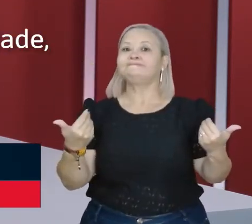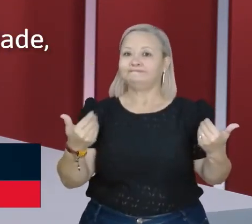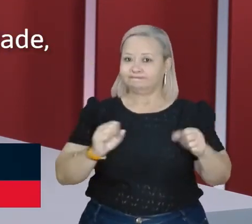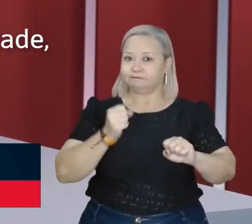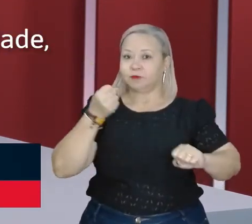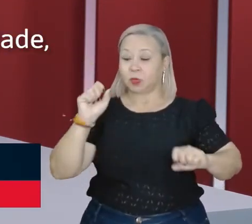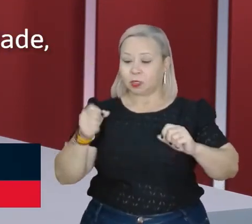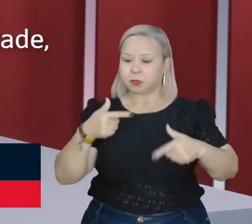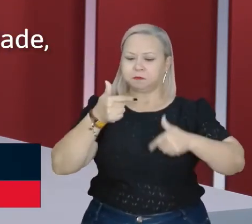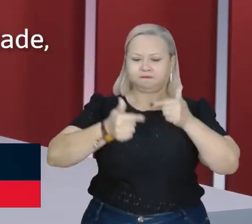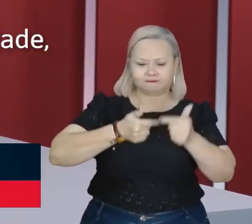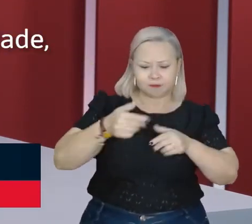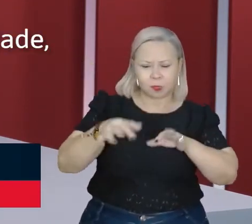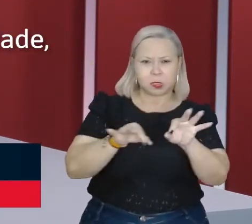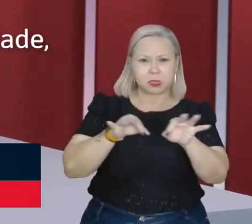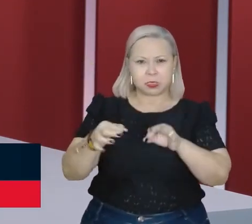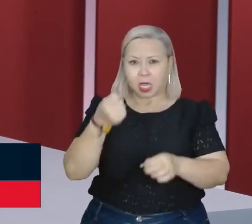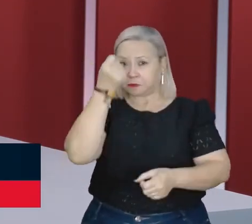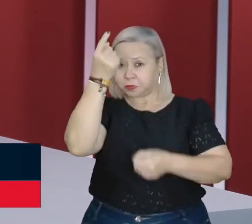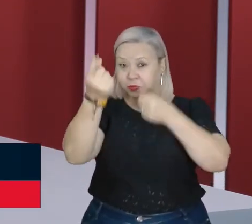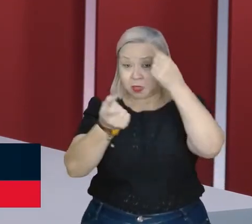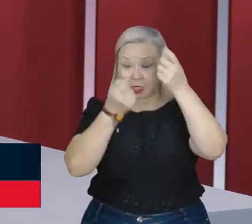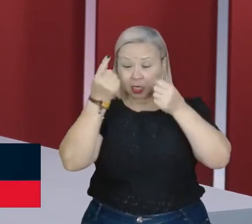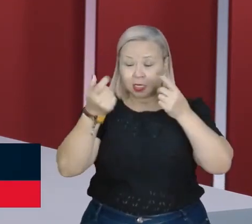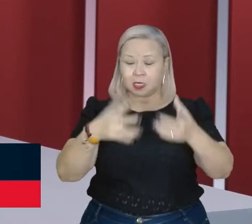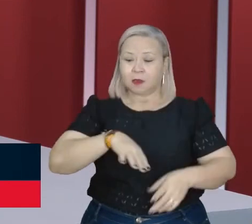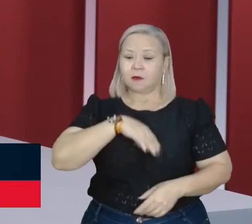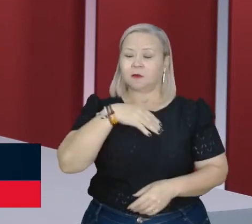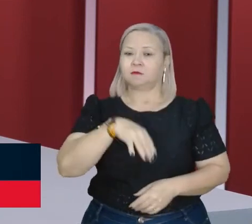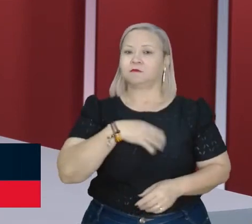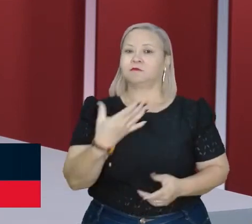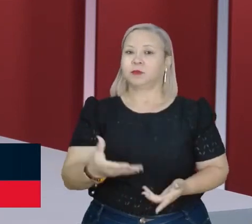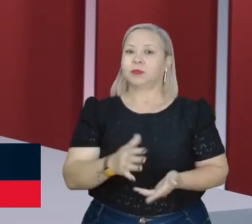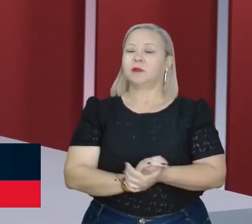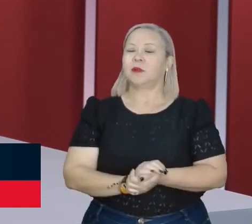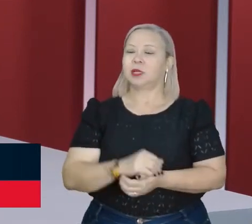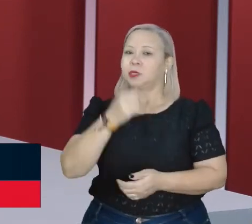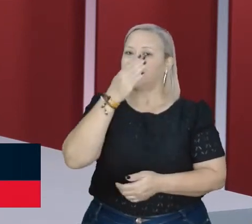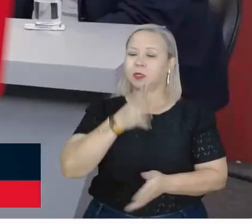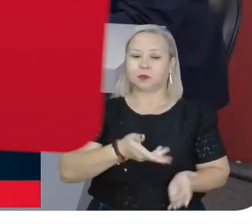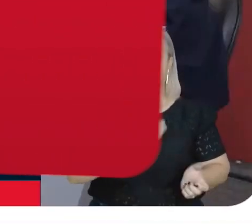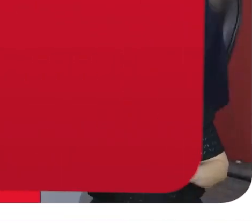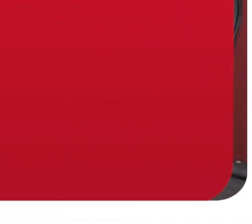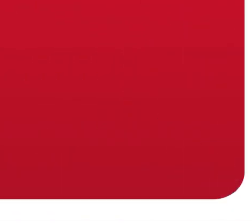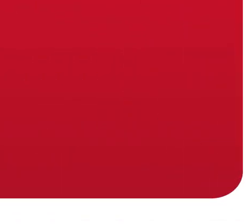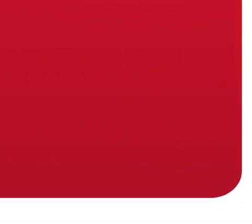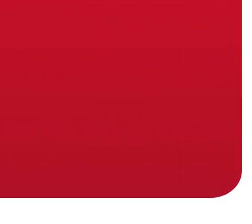muita criatividade, com muita valentia e com muita força e amor ao Brasil e à juventude brasileira.